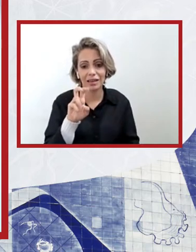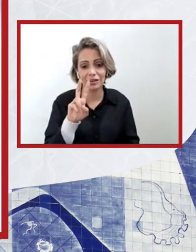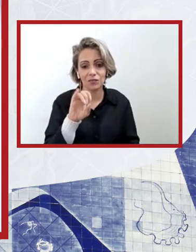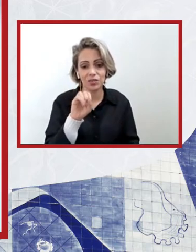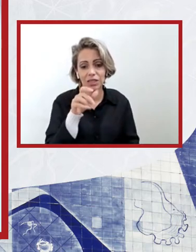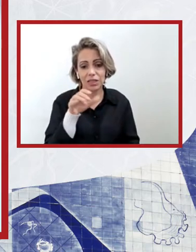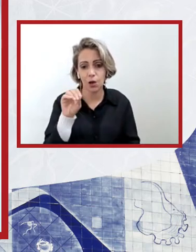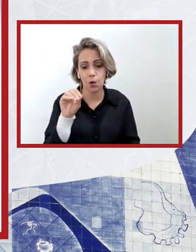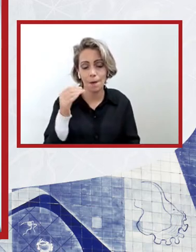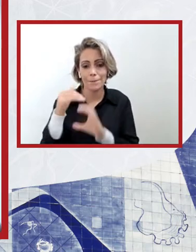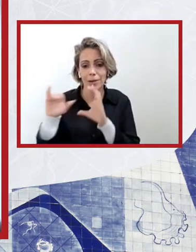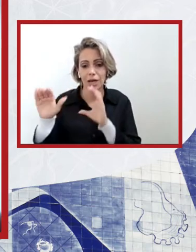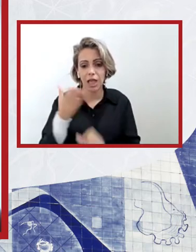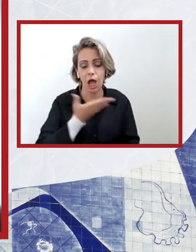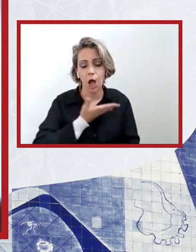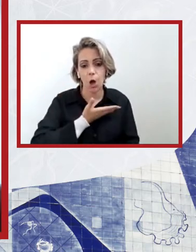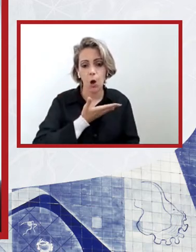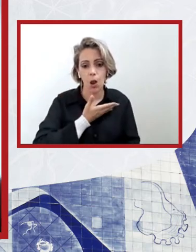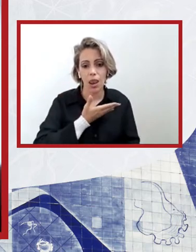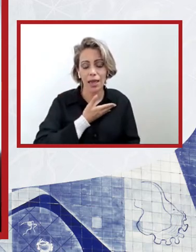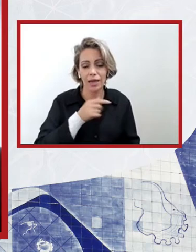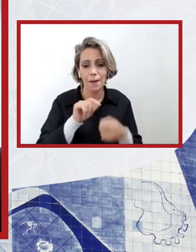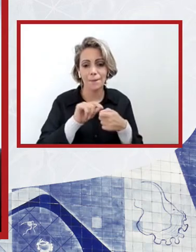um monitor para formatar.